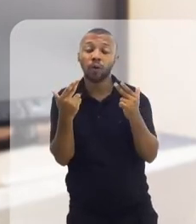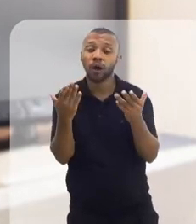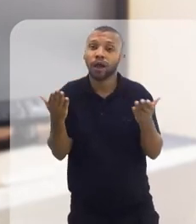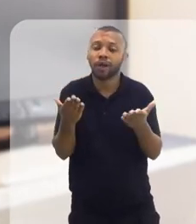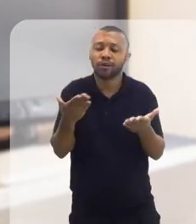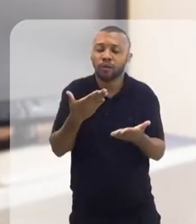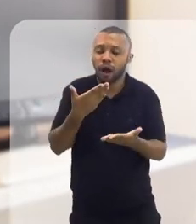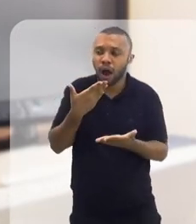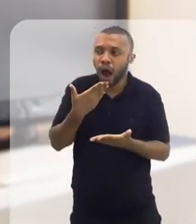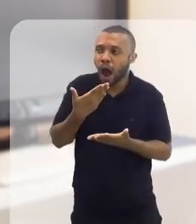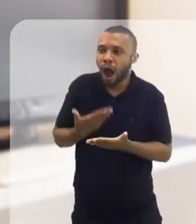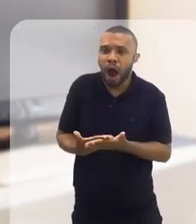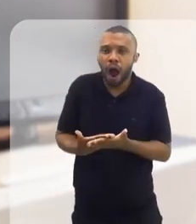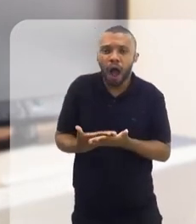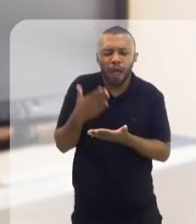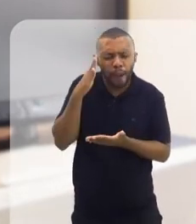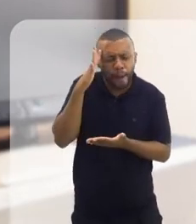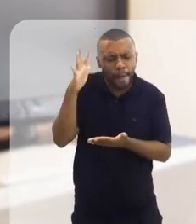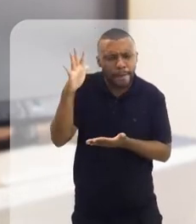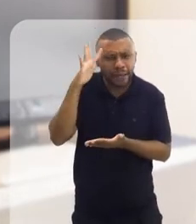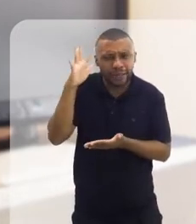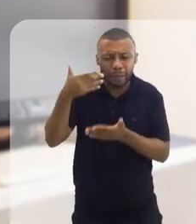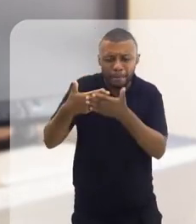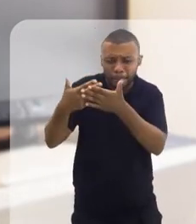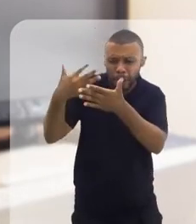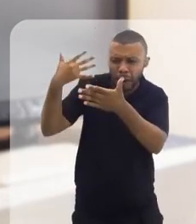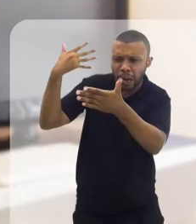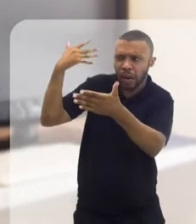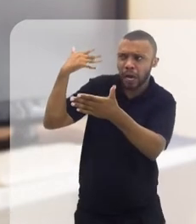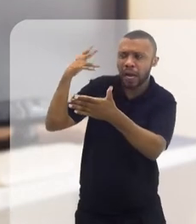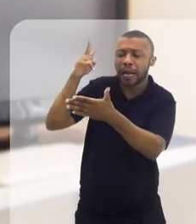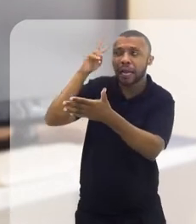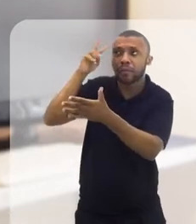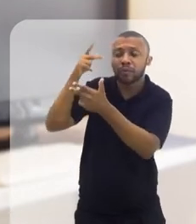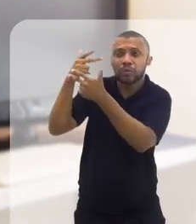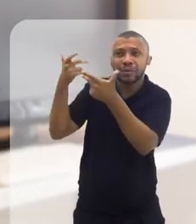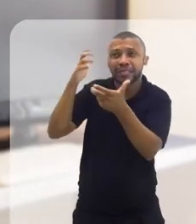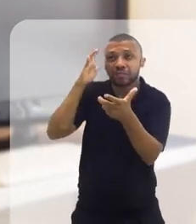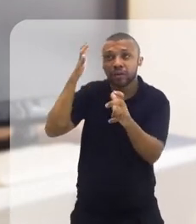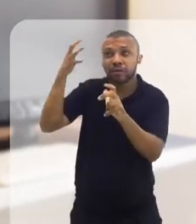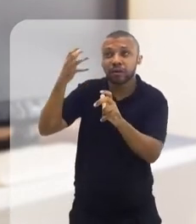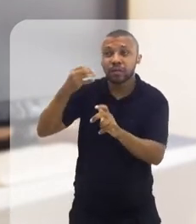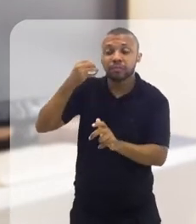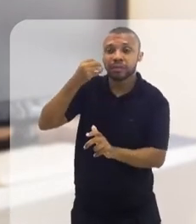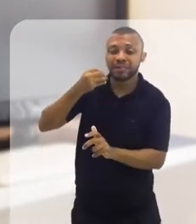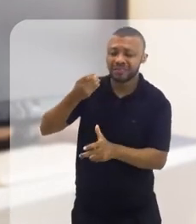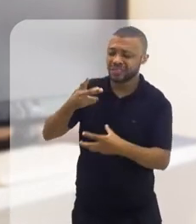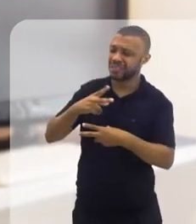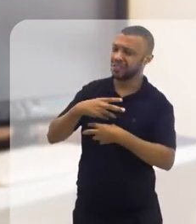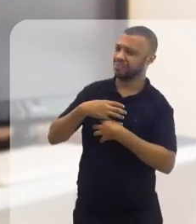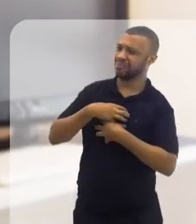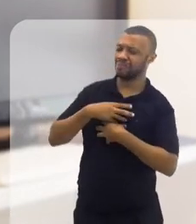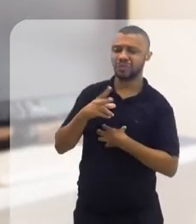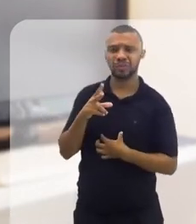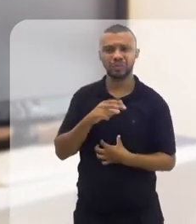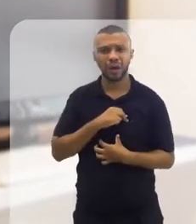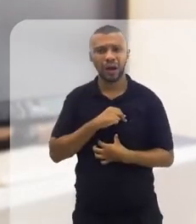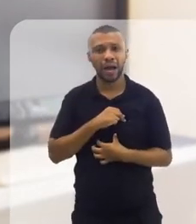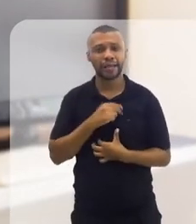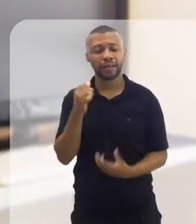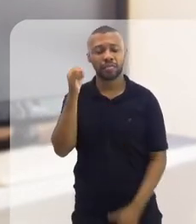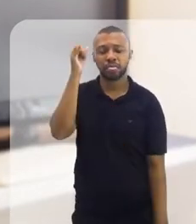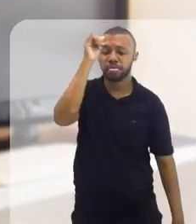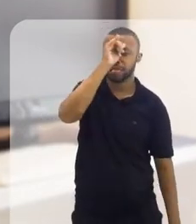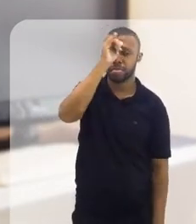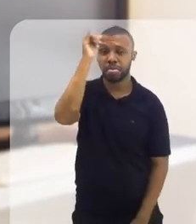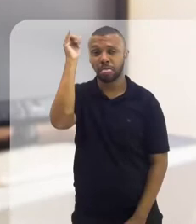naturalizado. E hoje eu me espanto, sabe? Eu olho para trás e vejo assim, lembro de coisas que eu ouvi, de situações que eu vivi, que eu falei assim, caramba,